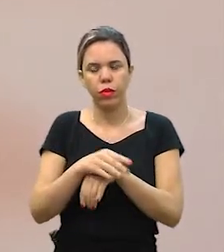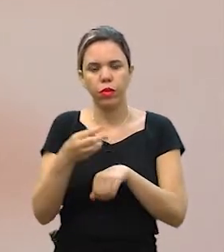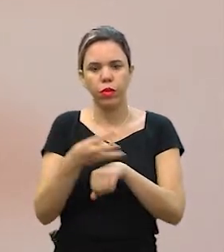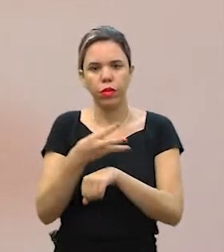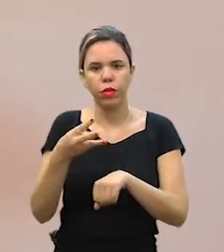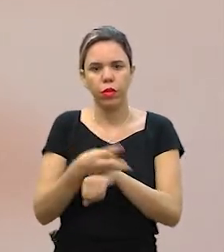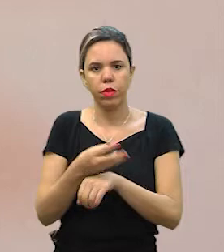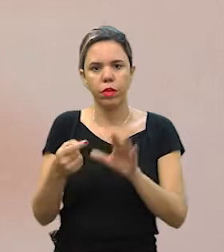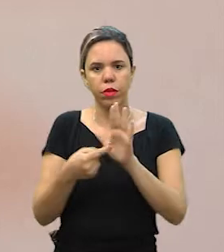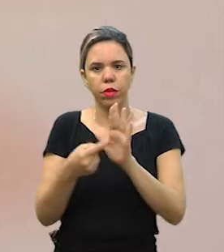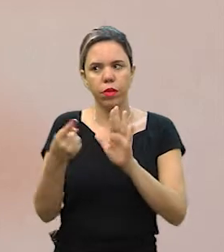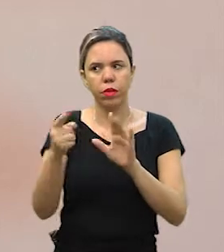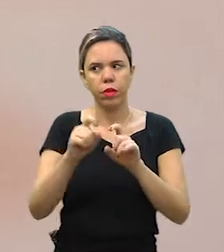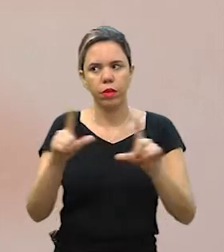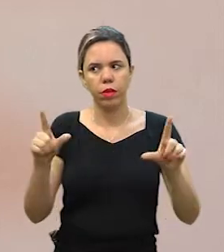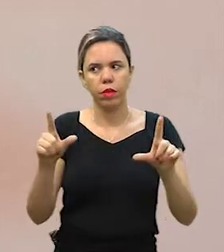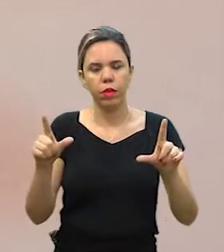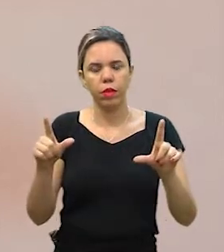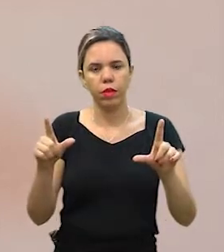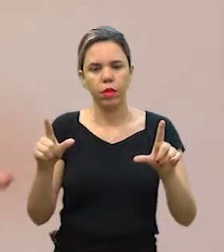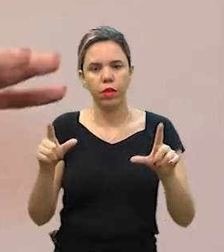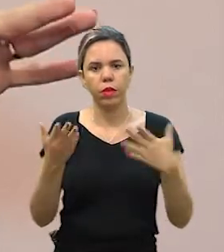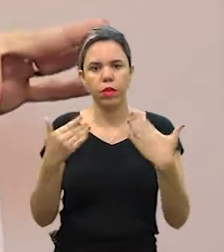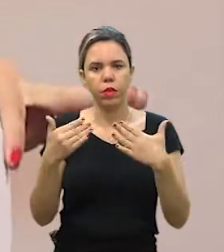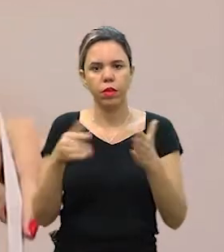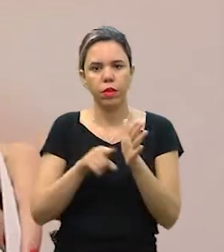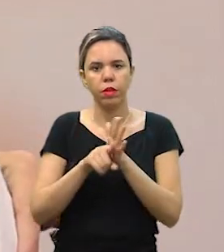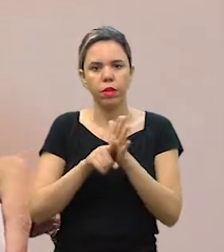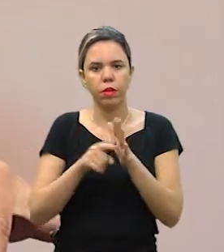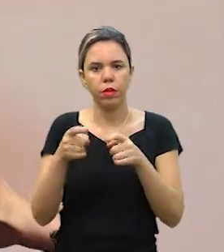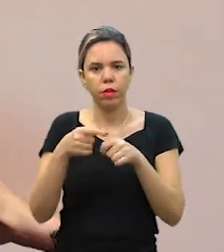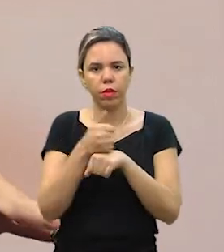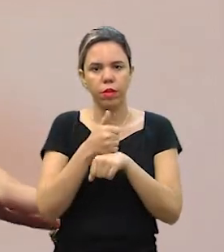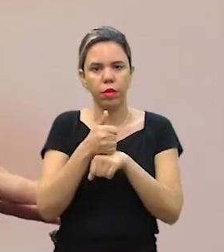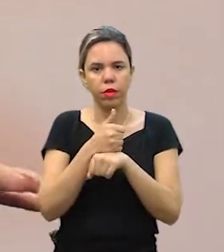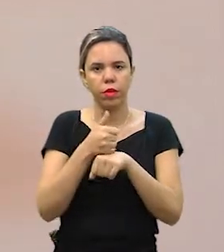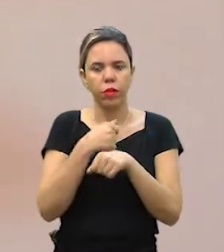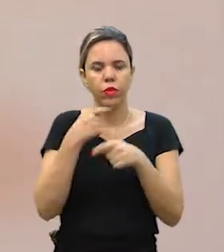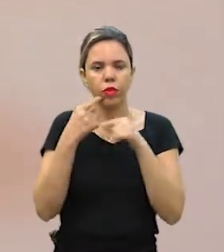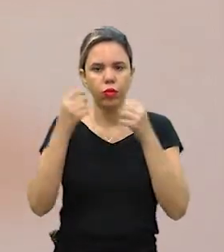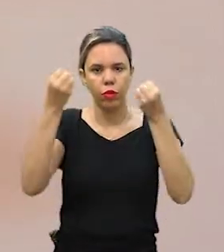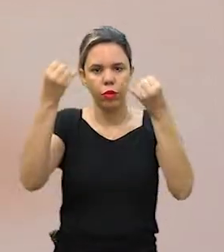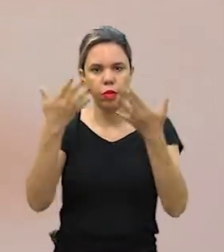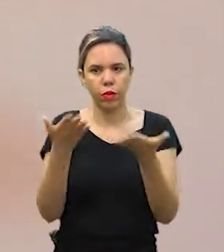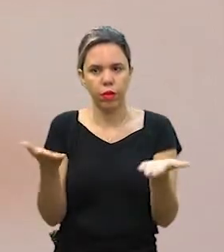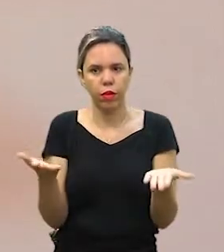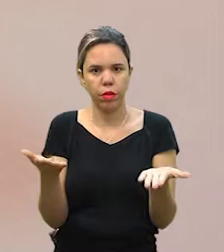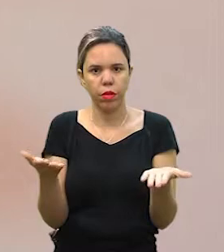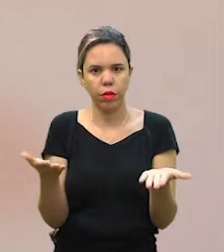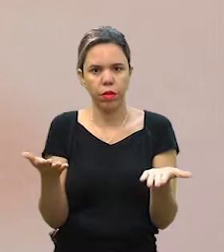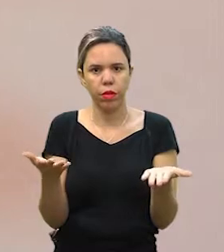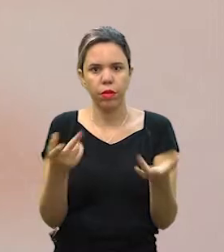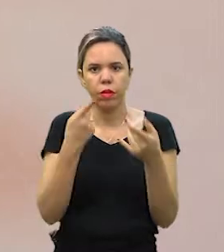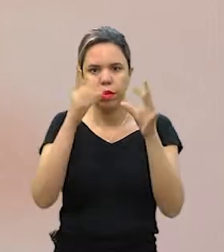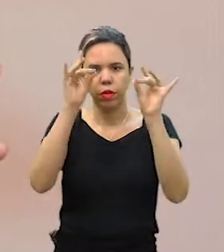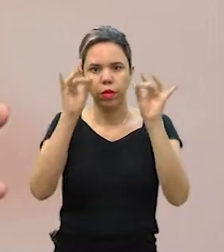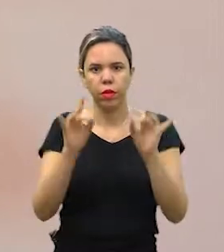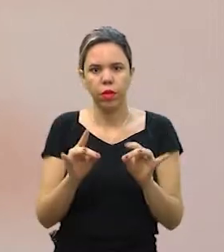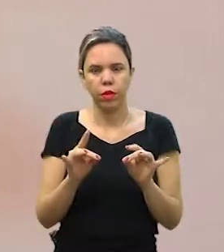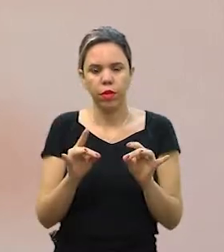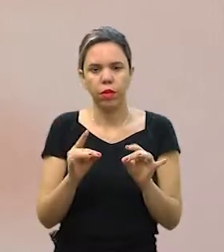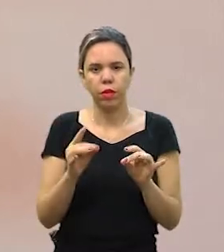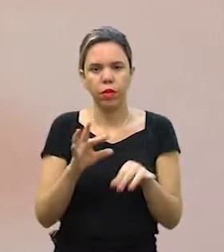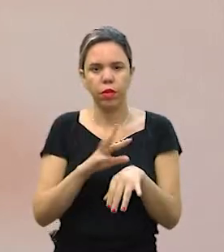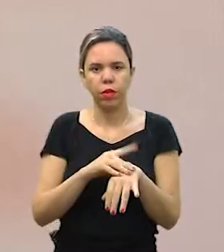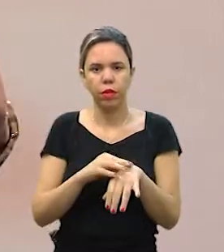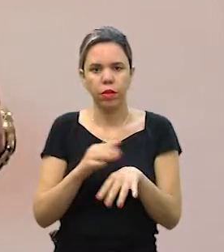é esse o WhatsApp que aparece aí na sua tela. A gente vai atrás de um especialista para tirar todas as dúvidas, falar detalhes